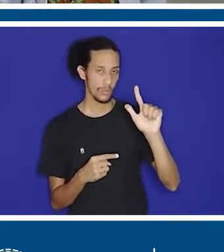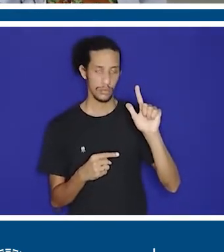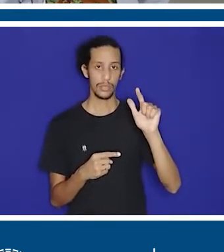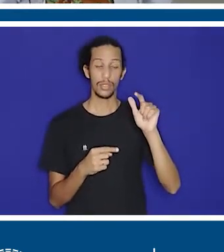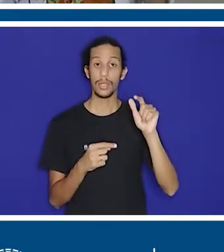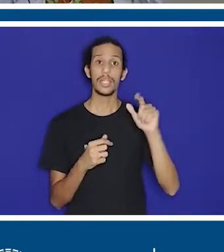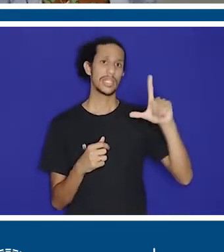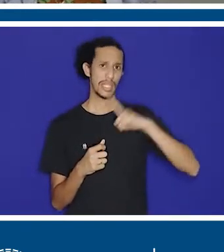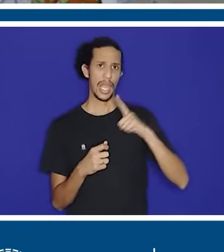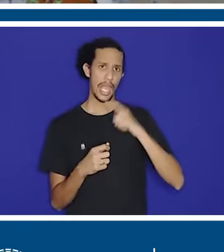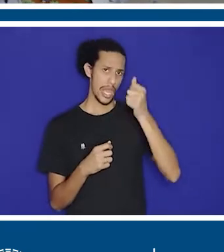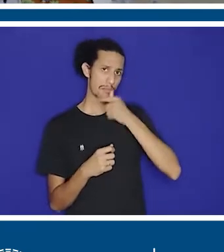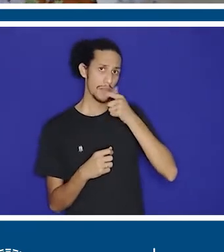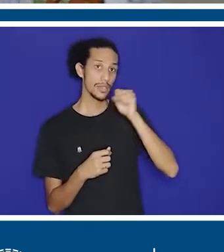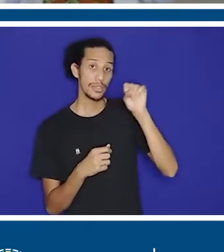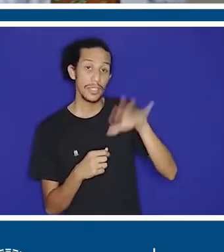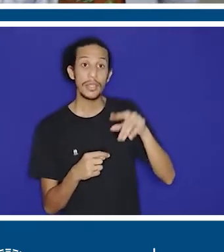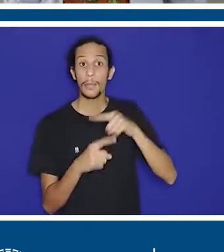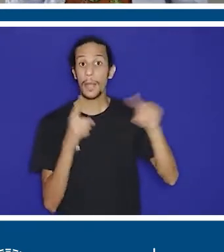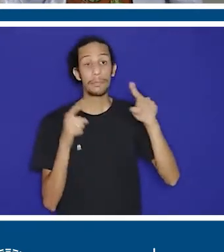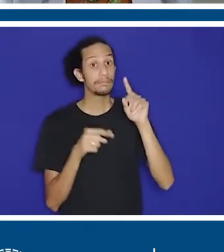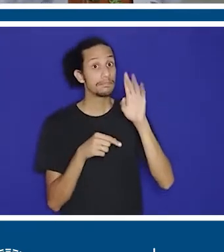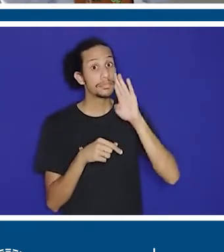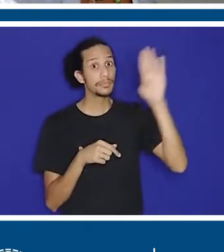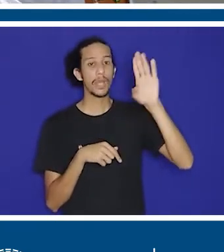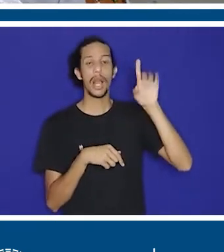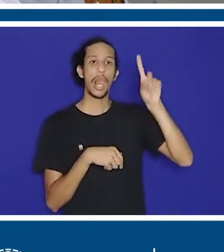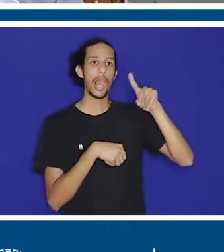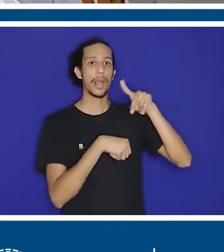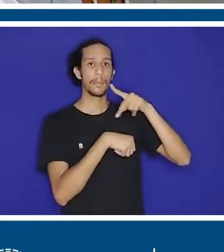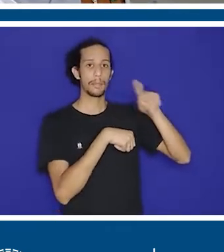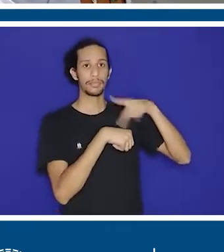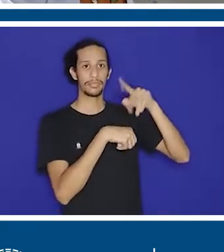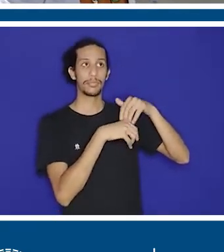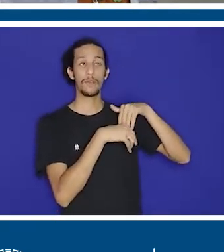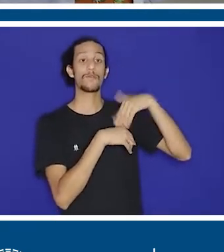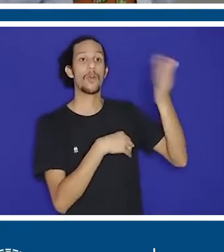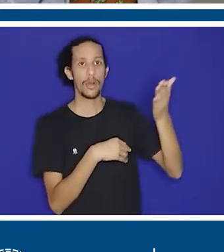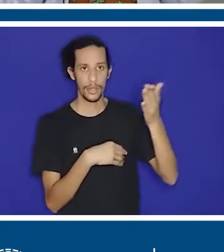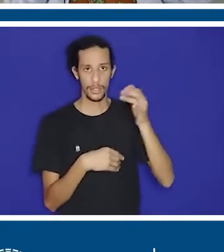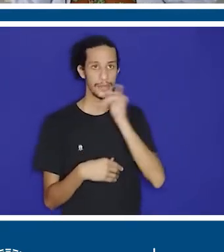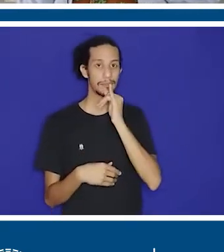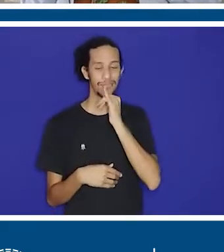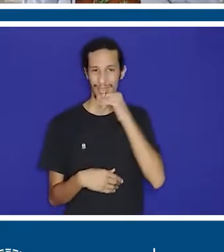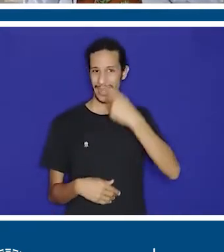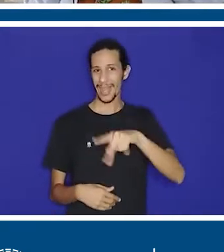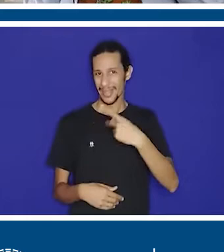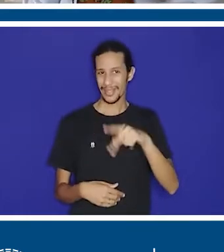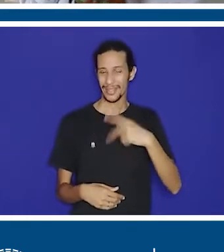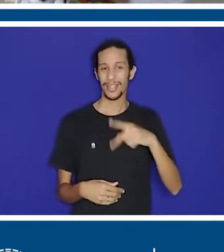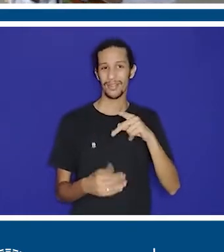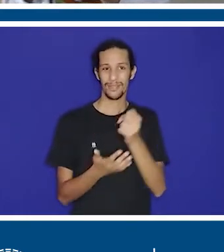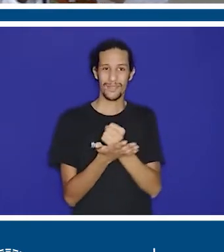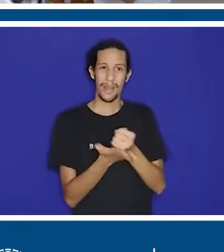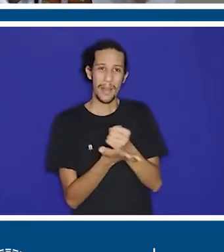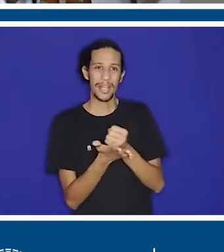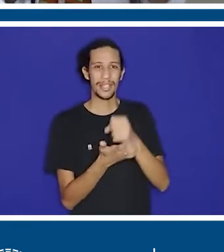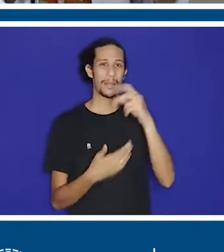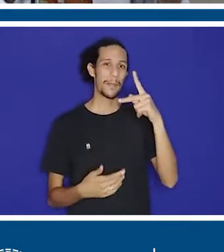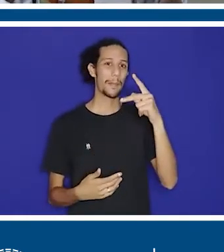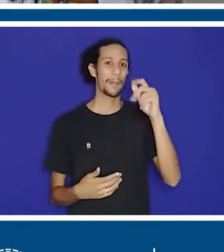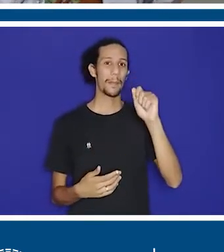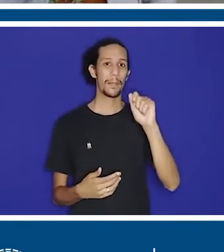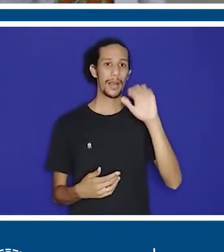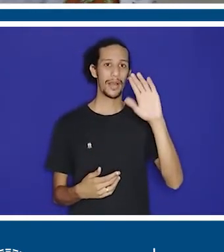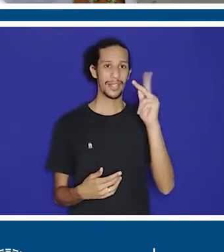parte importado. Mas o que eu acho na Raia, na Pacheco, é o canabidiol solução oral. É o que está